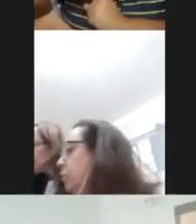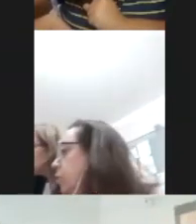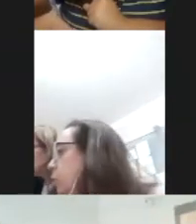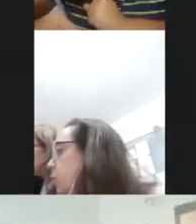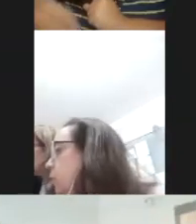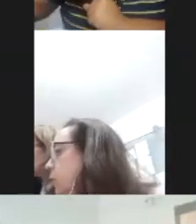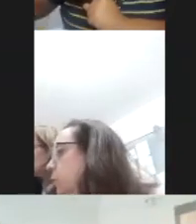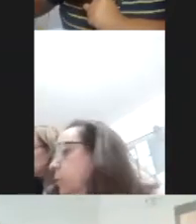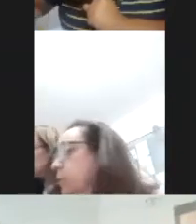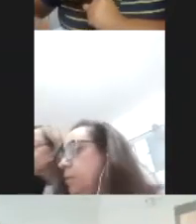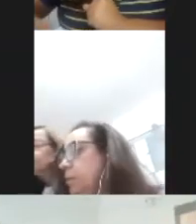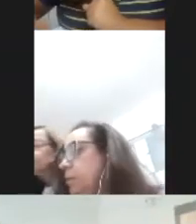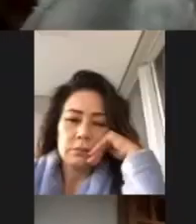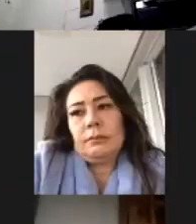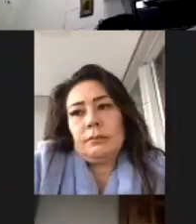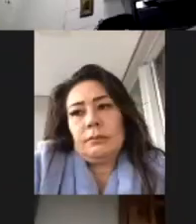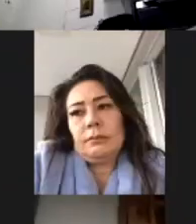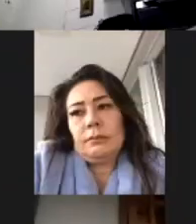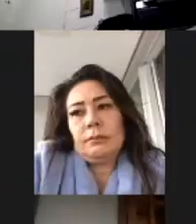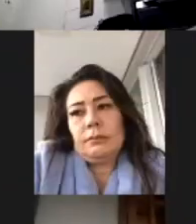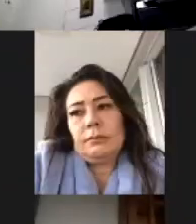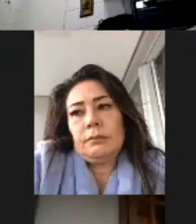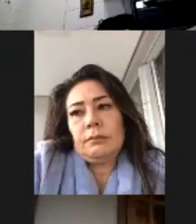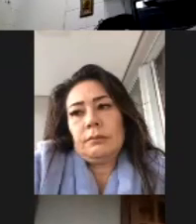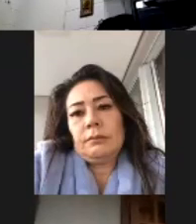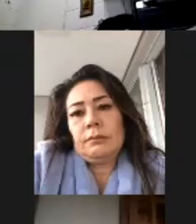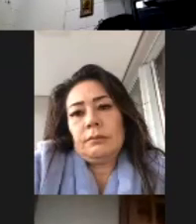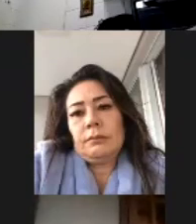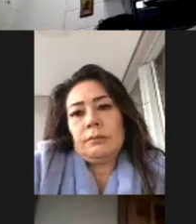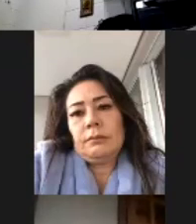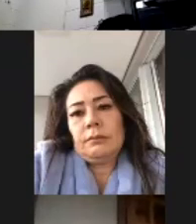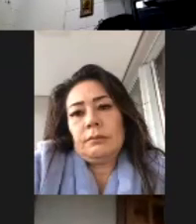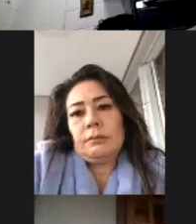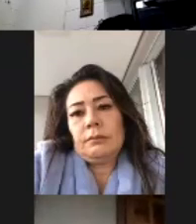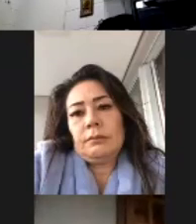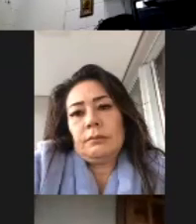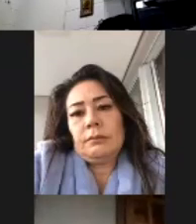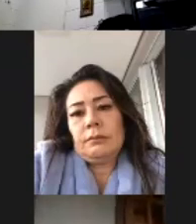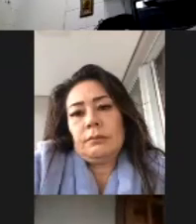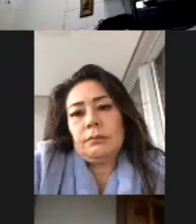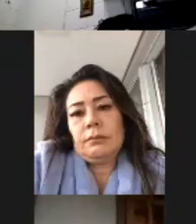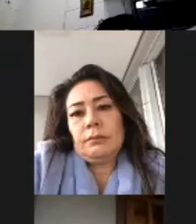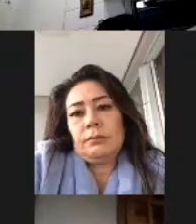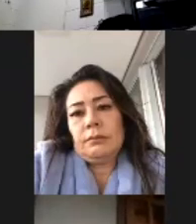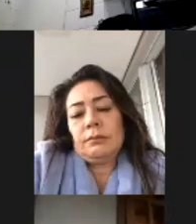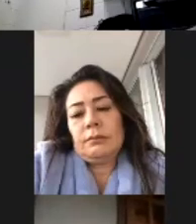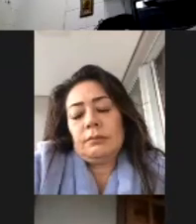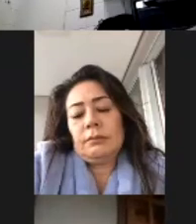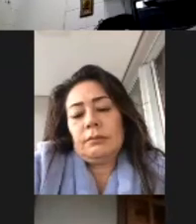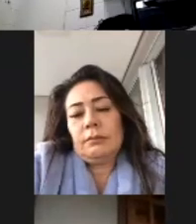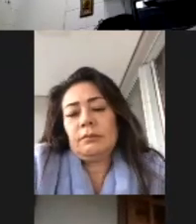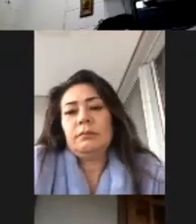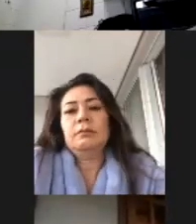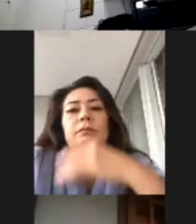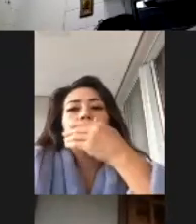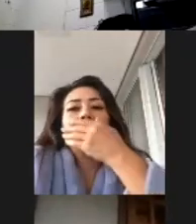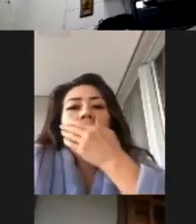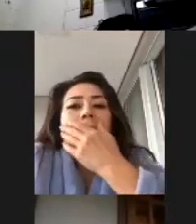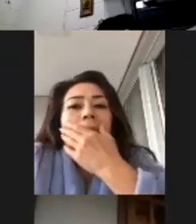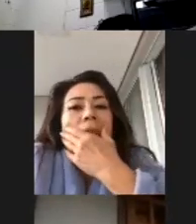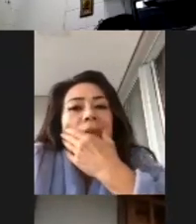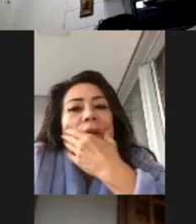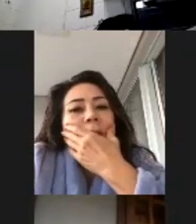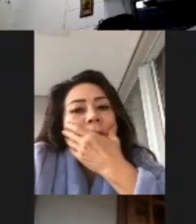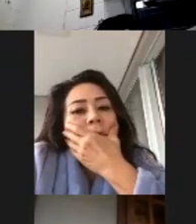grande, que é o fato dessa estratégia ter alimentos muito calóricos. Tá? Então, assim, fazer low carb mais